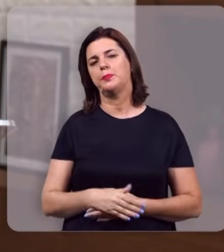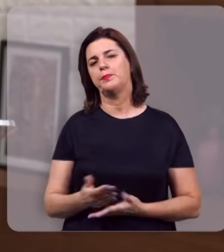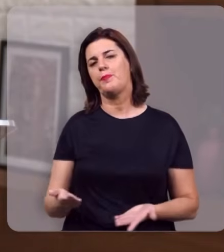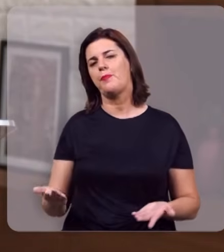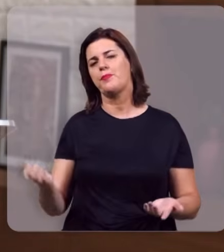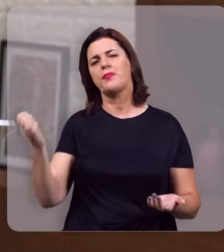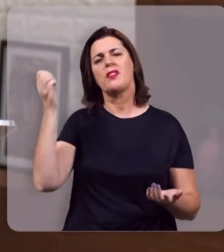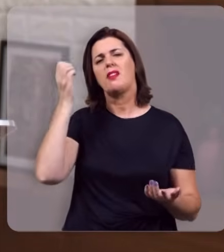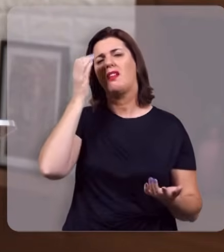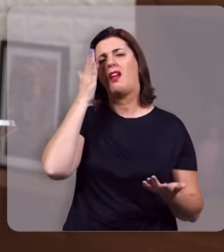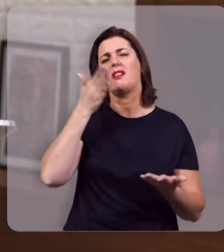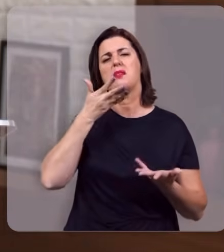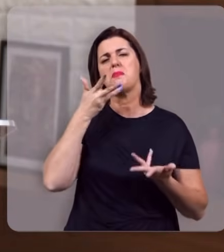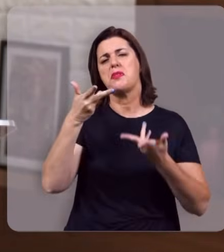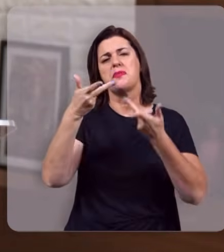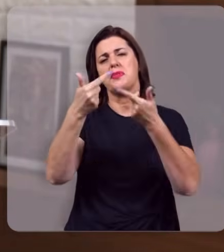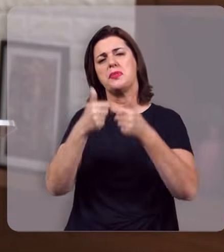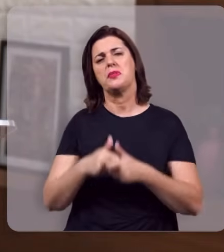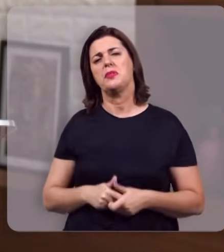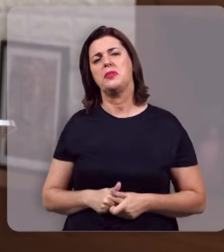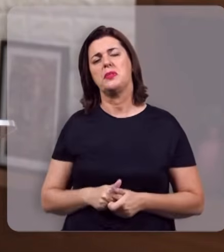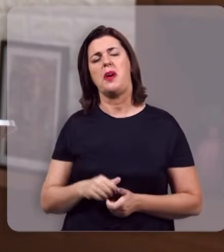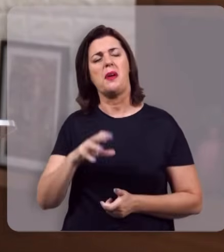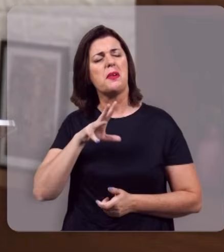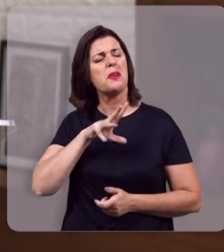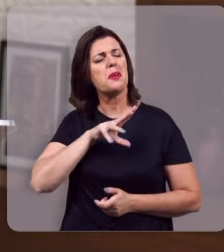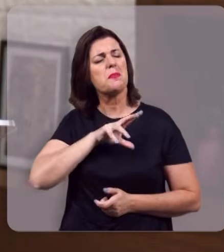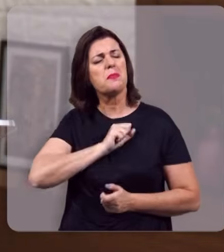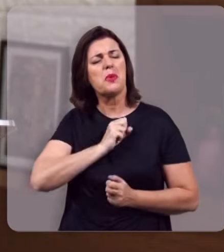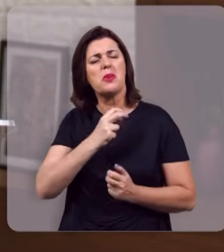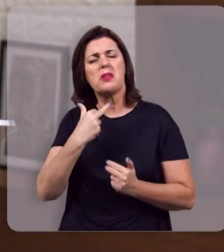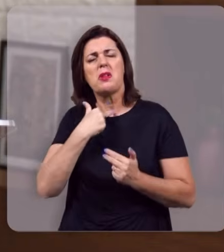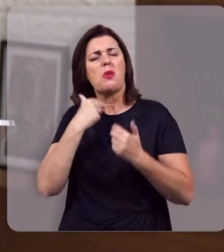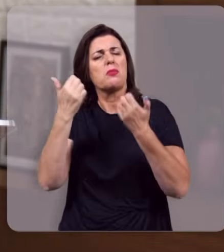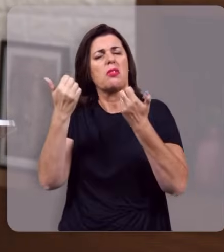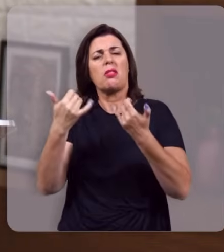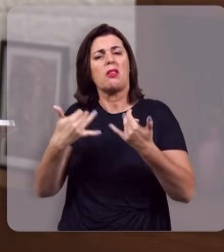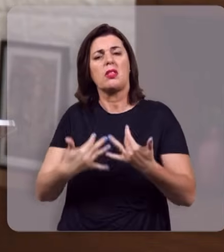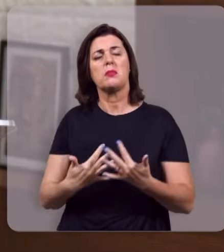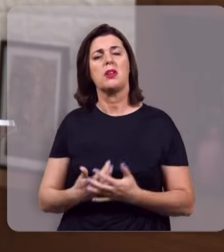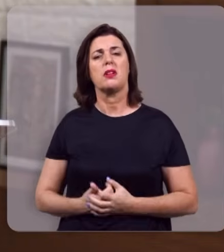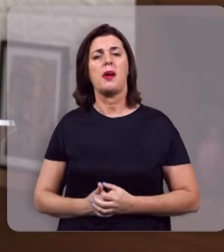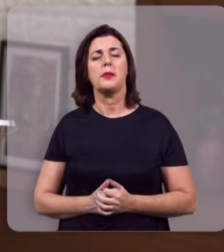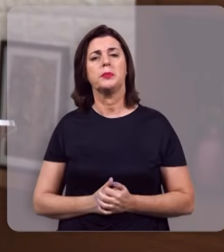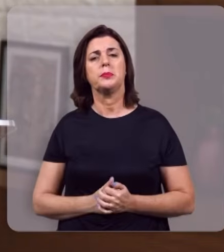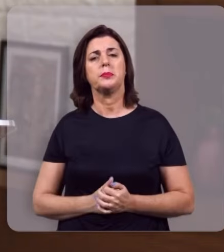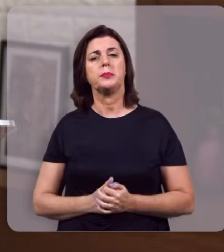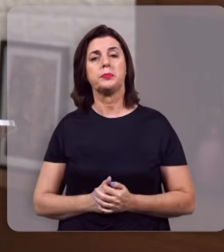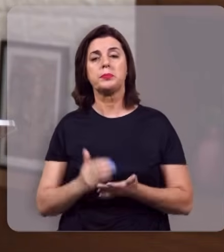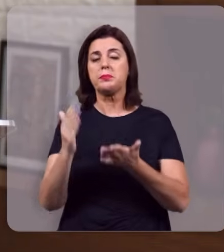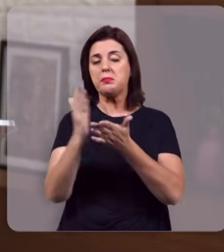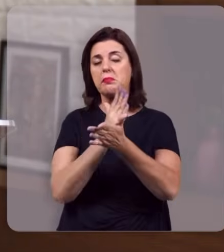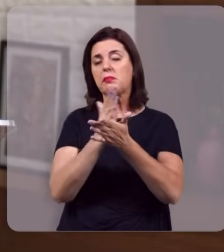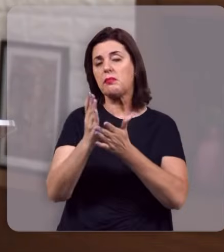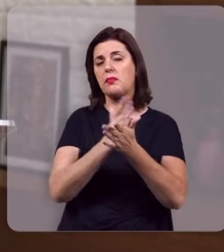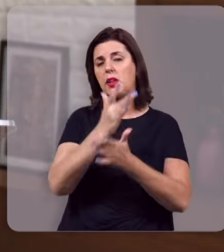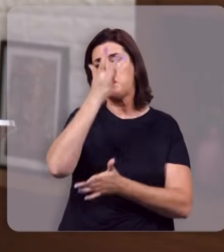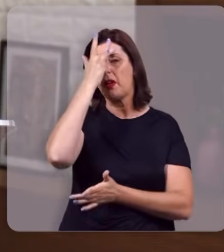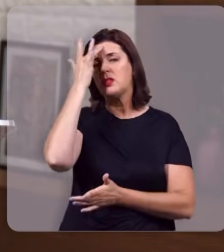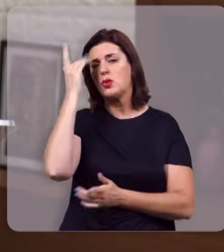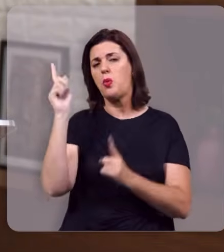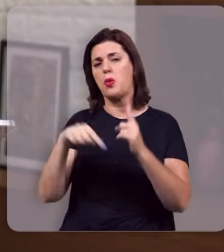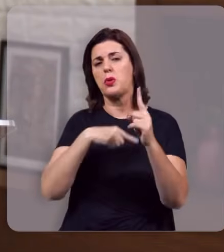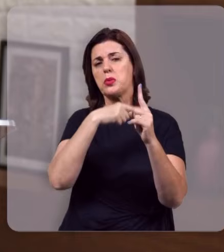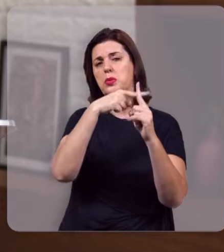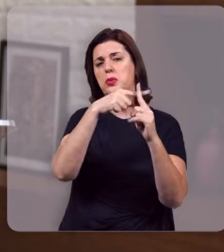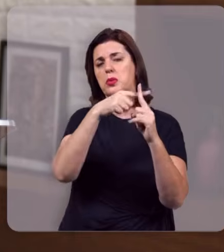Oh, que graça maravilhosa! Oh, que amor insondável! Mesmo aqueles que o